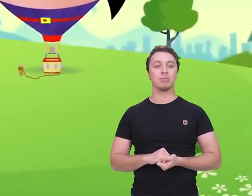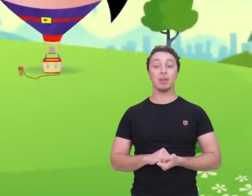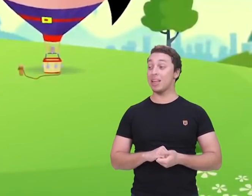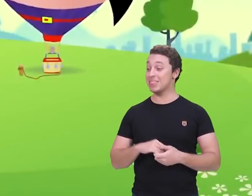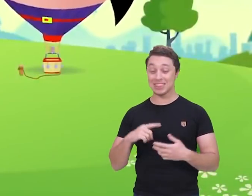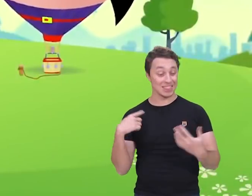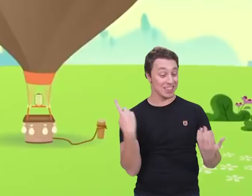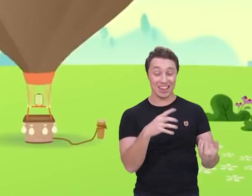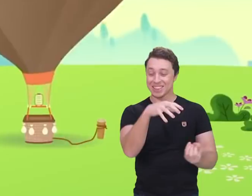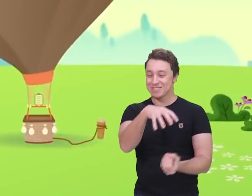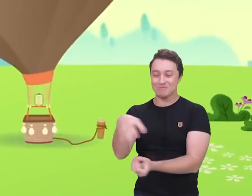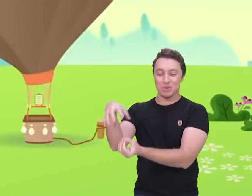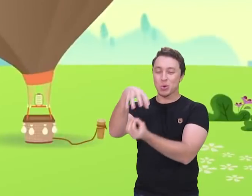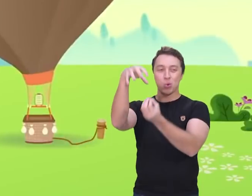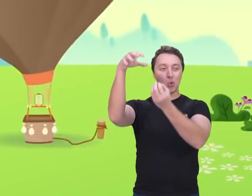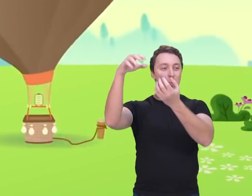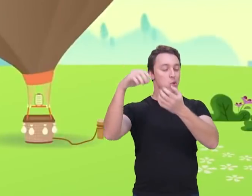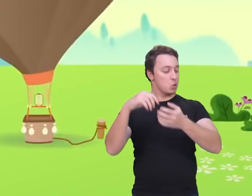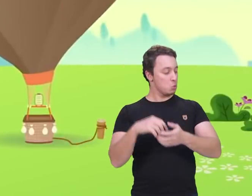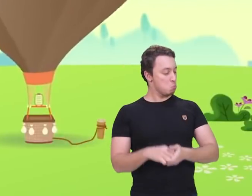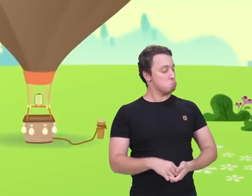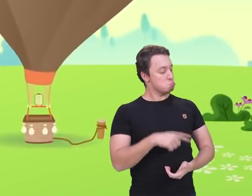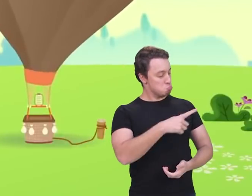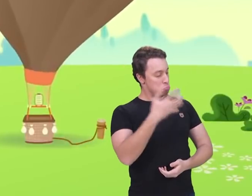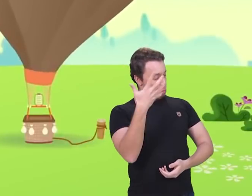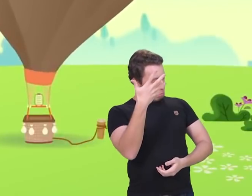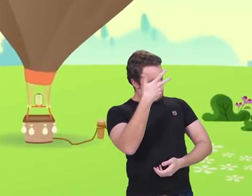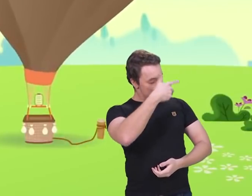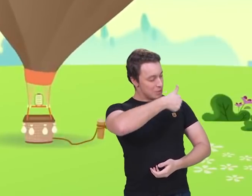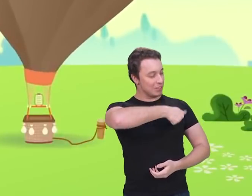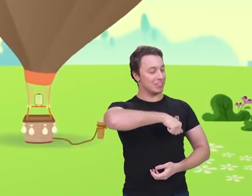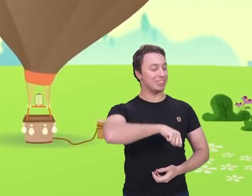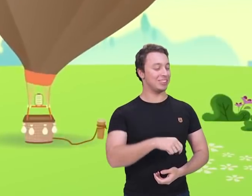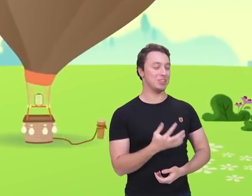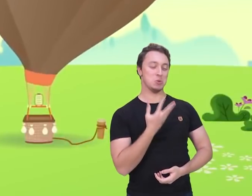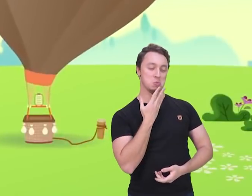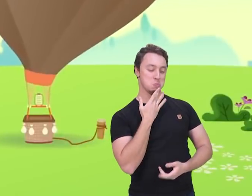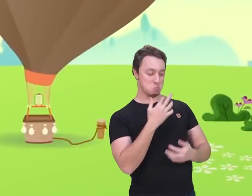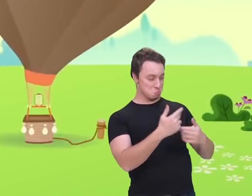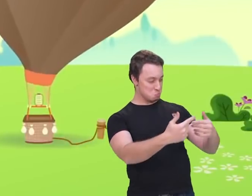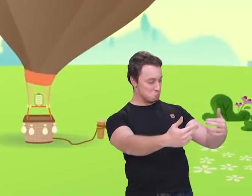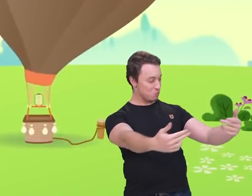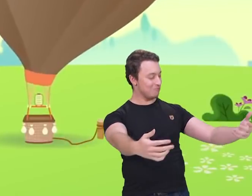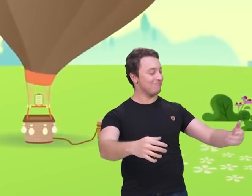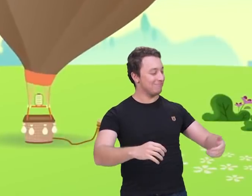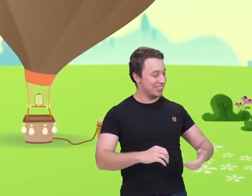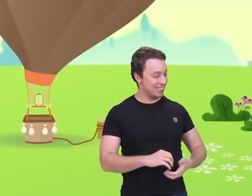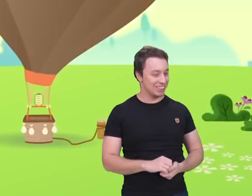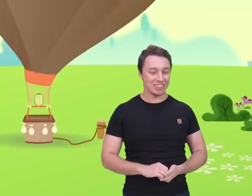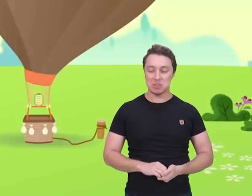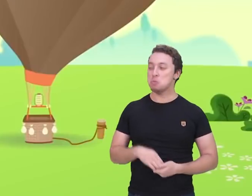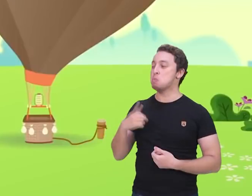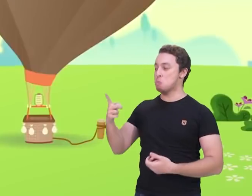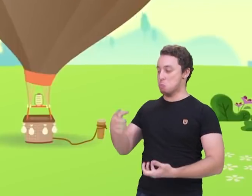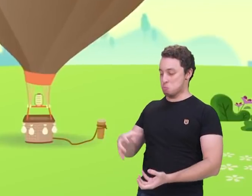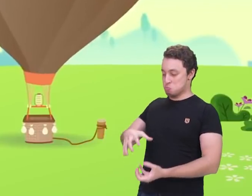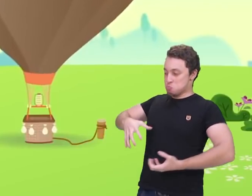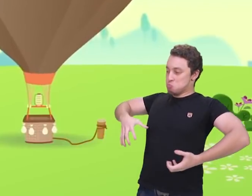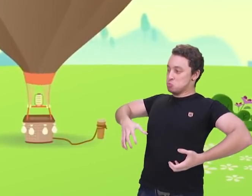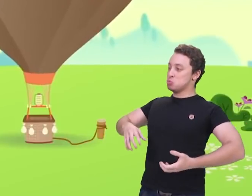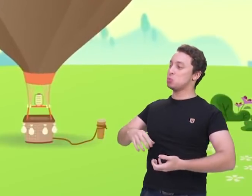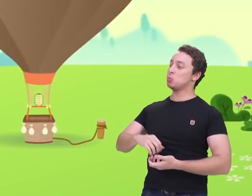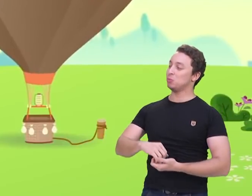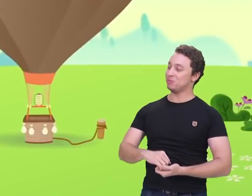Somos balões! Júpiter, você ficou bem bonito e bem colorido. Você ficou bem